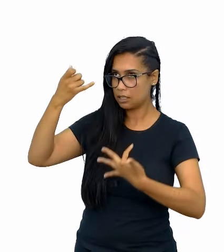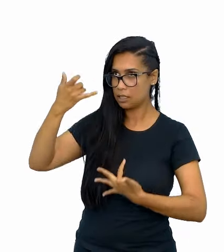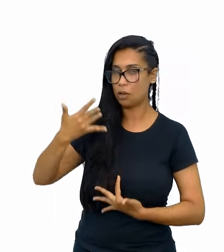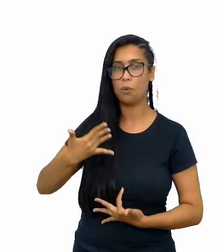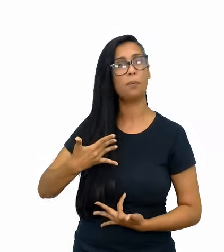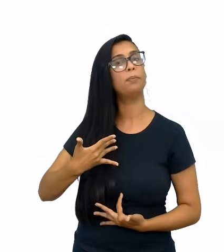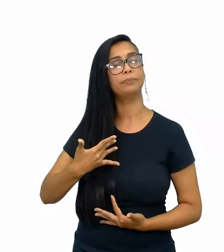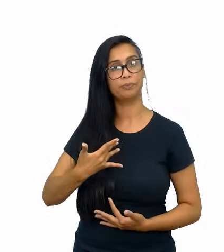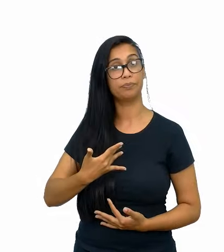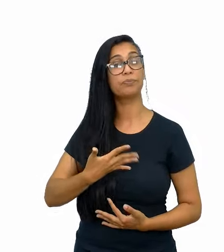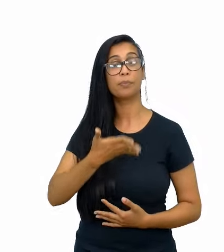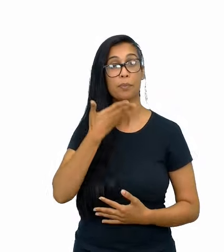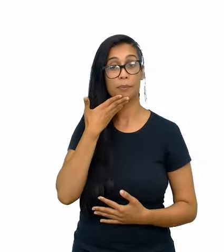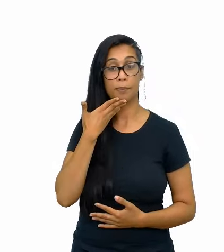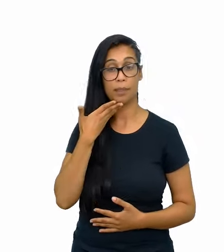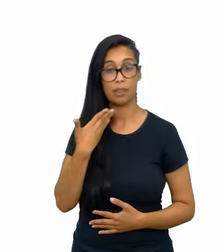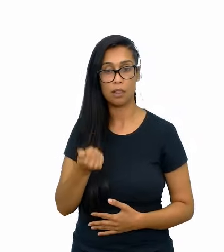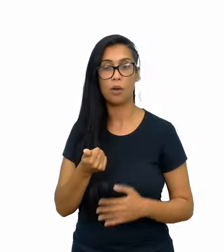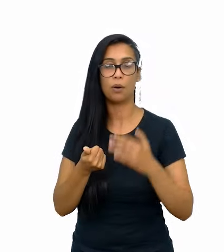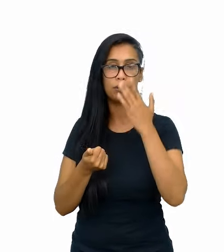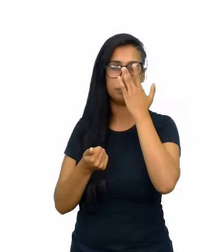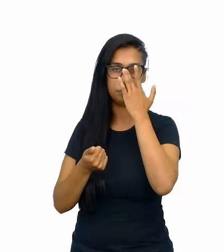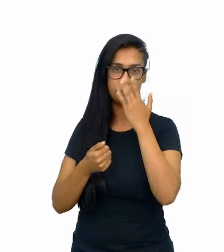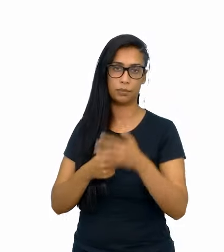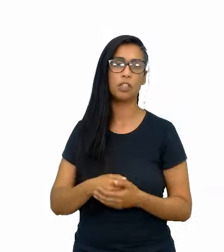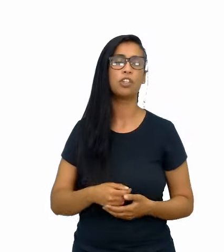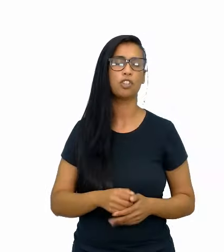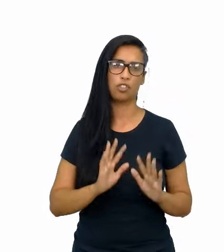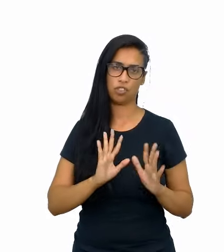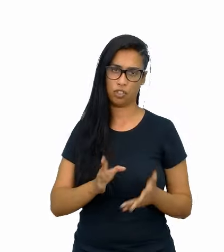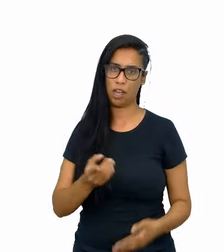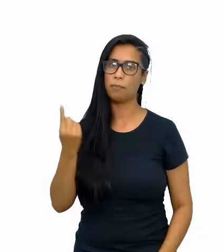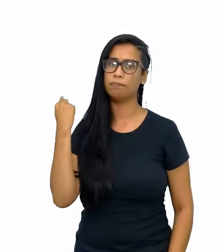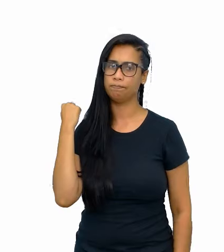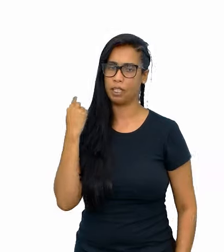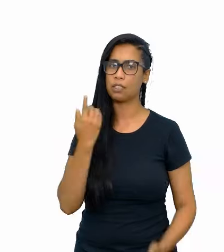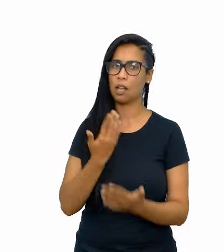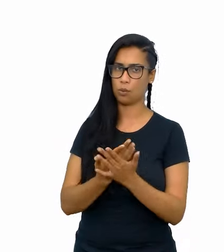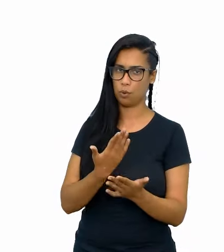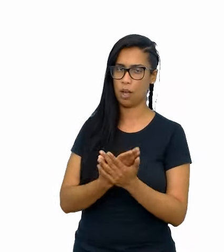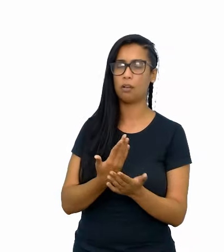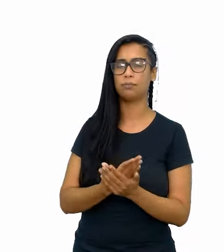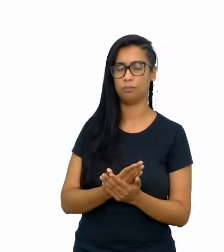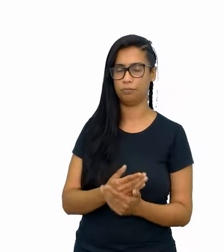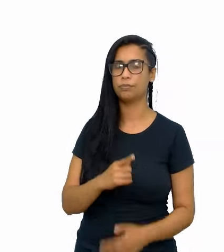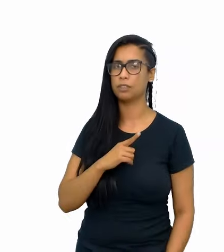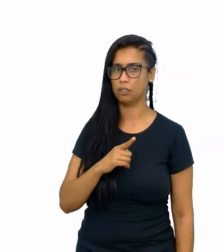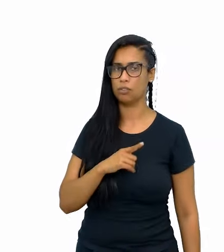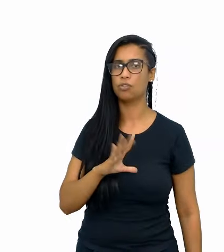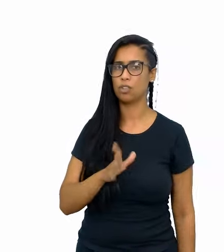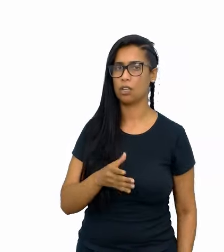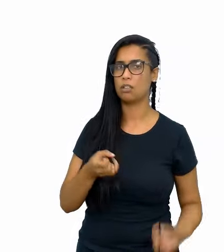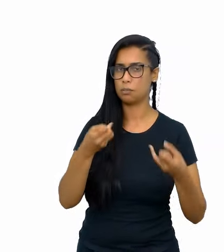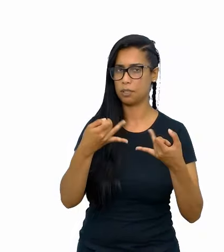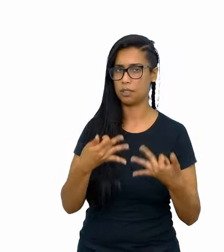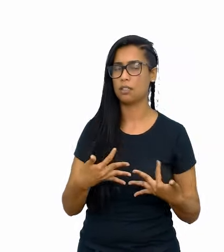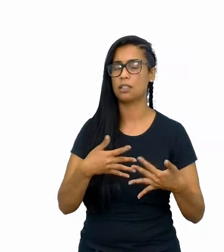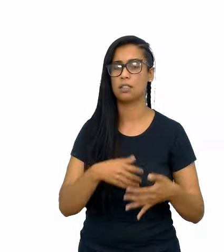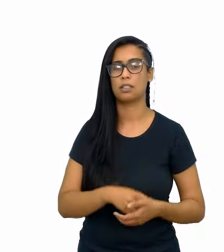foi lida na aula anterior. Na atividade 2, é proposta